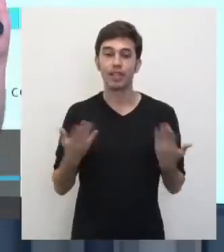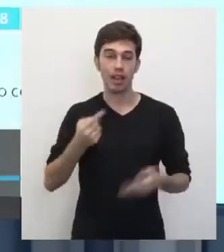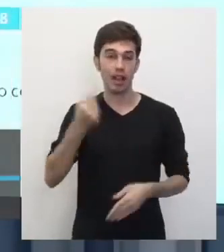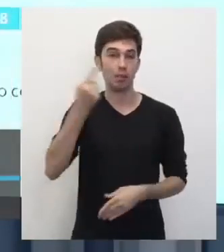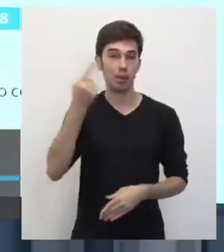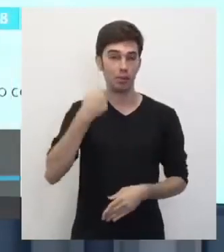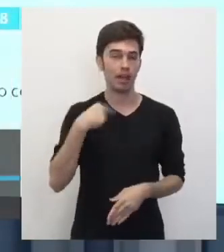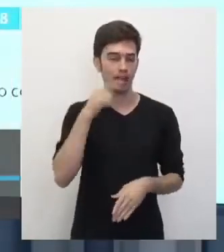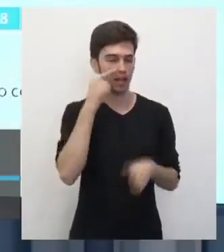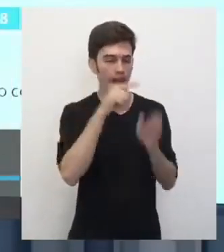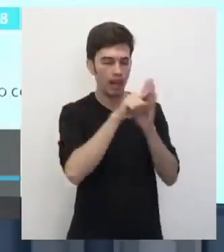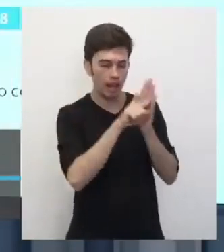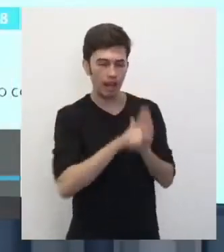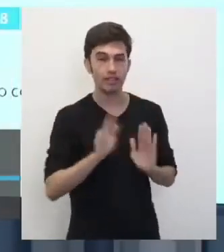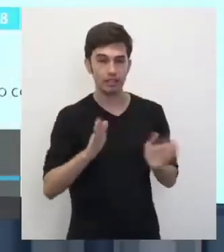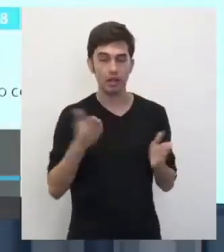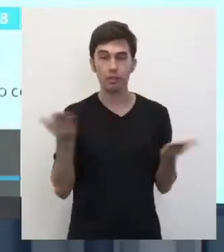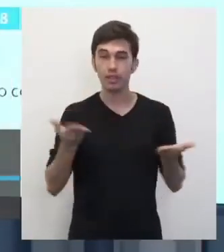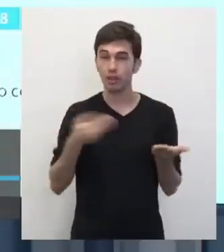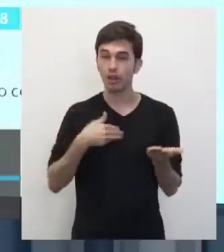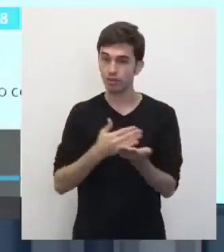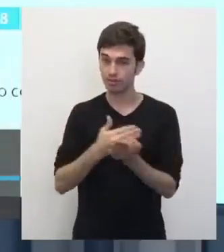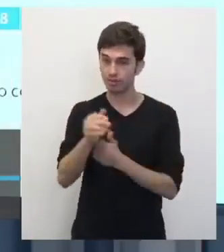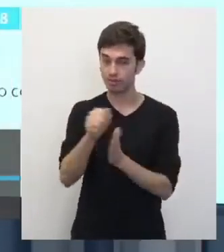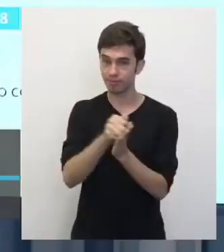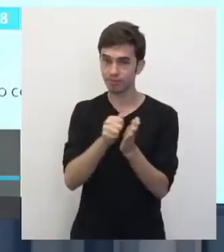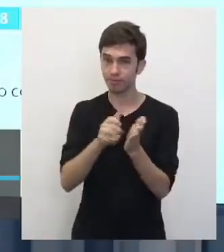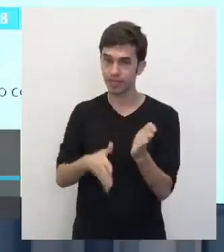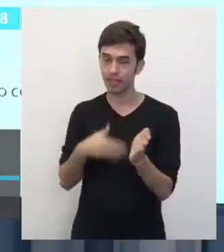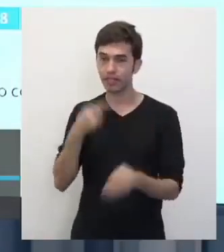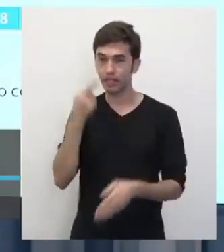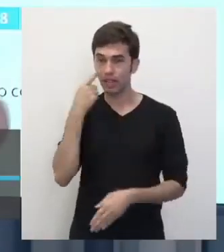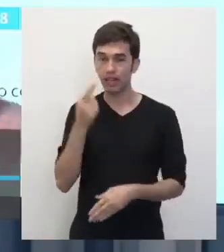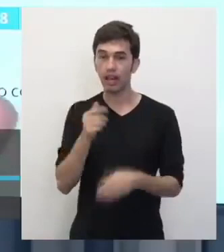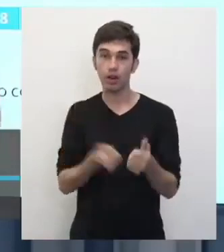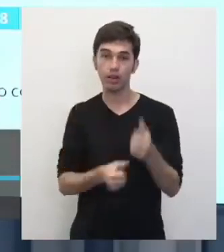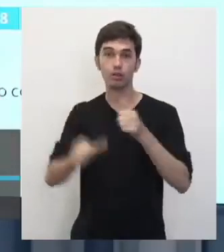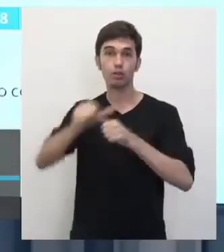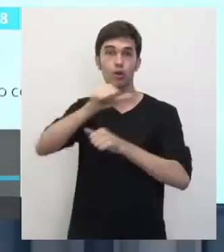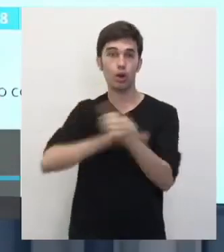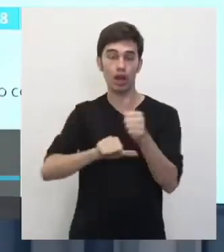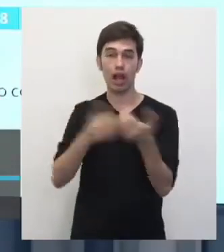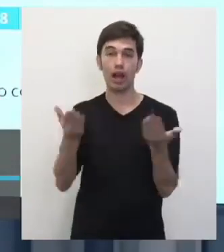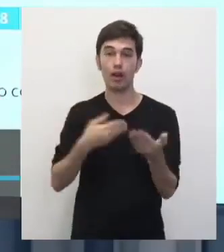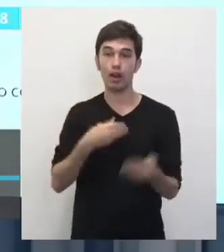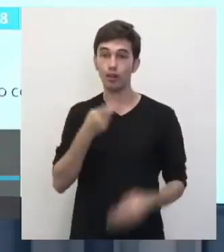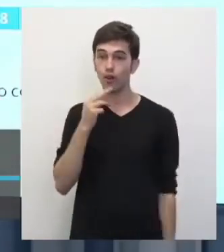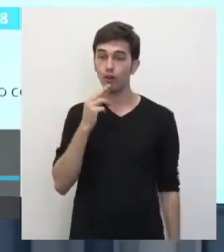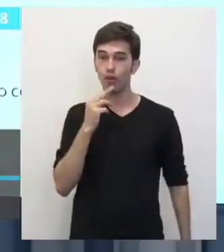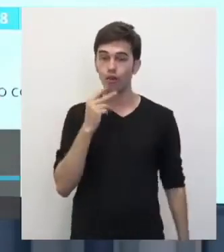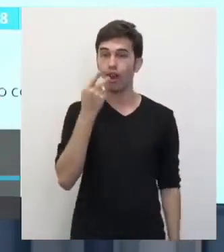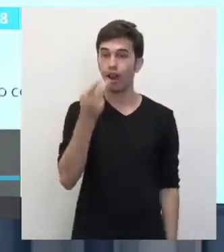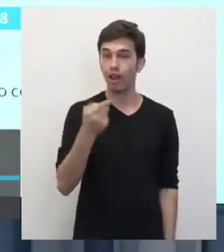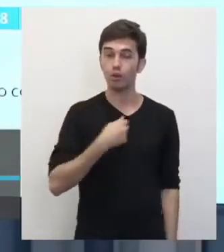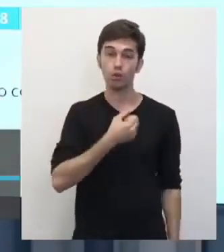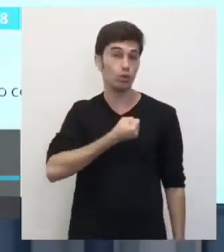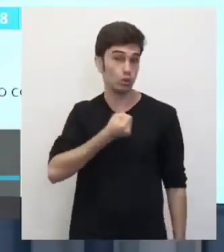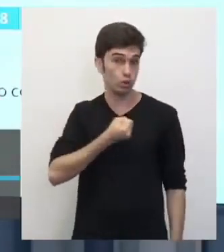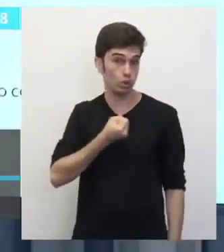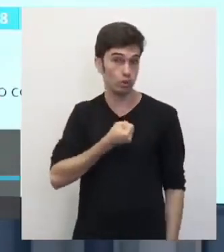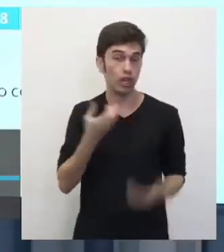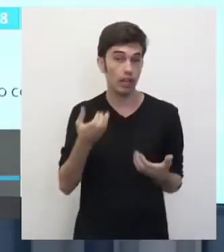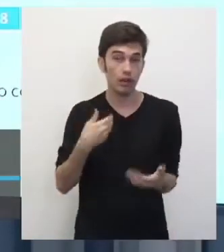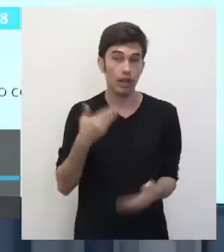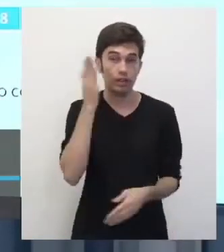aí com vocês, mas vamos começar numa atividade e ver o contrário. Eu vou te dar os números e aí eu quero saber o que está